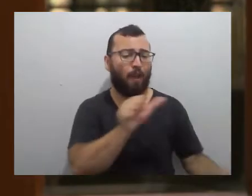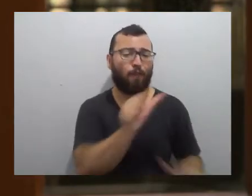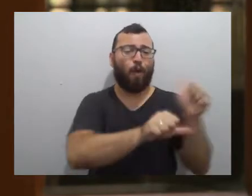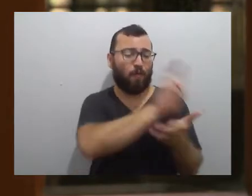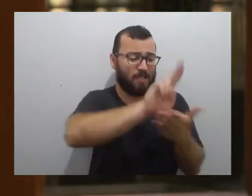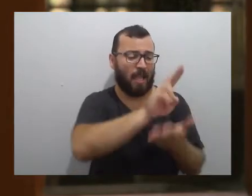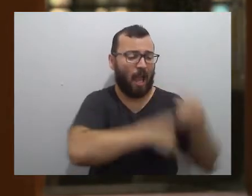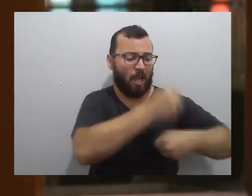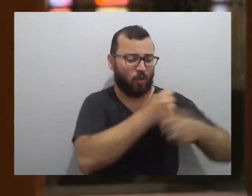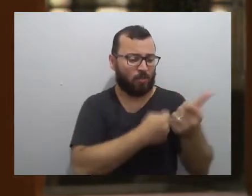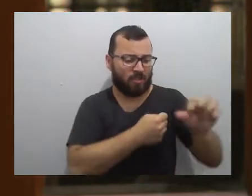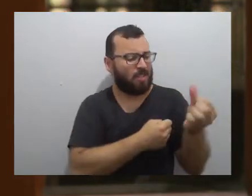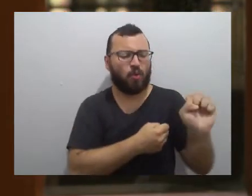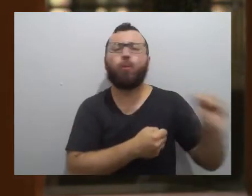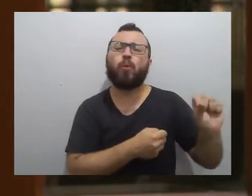5.540, ela